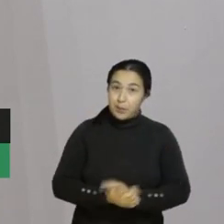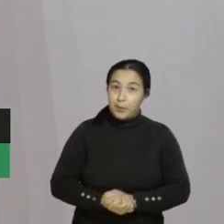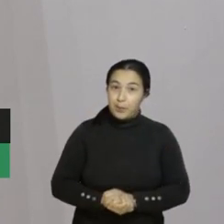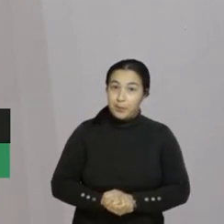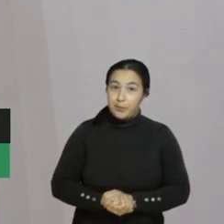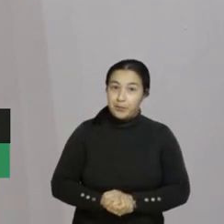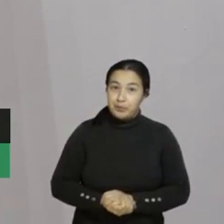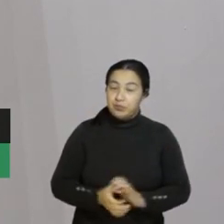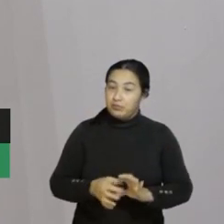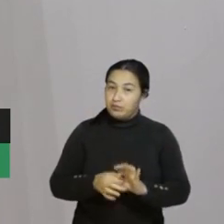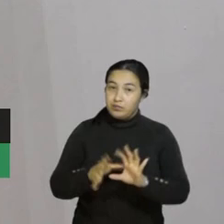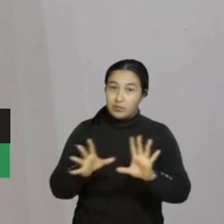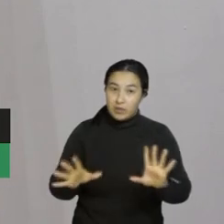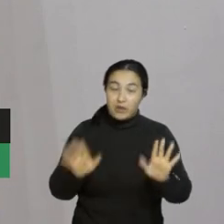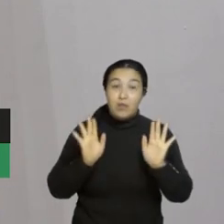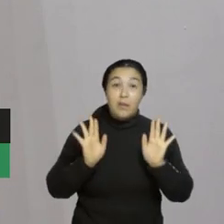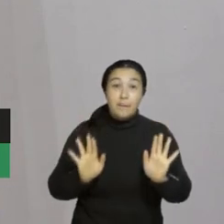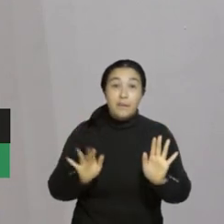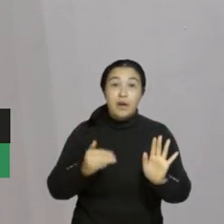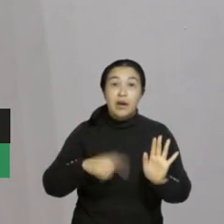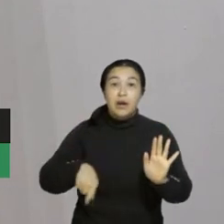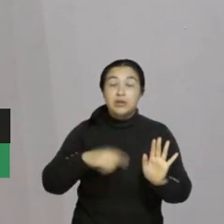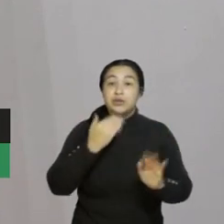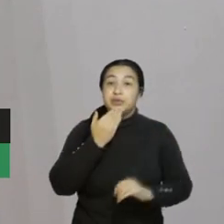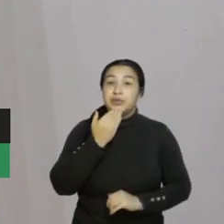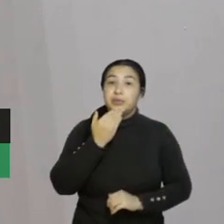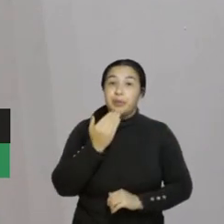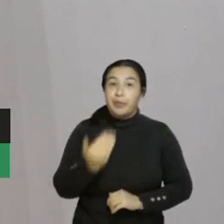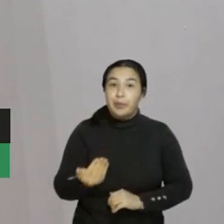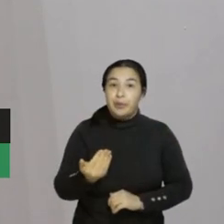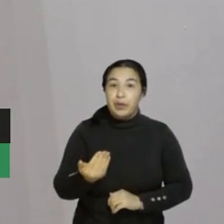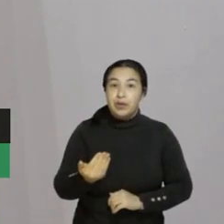fiquem à vontade. Mas nós vamos pedir para que,